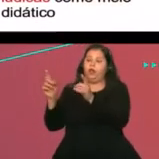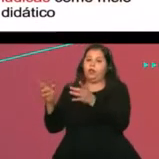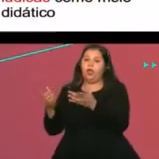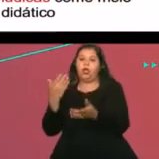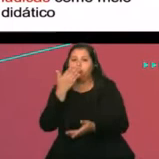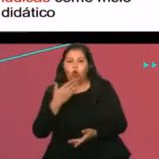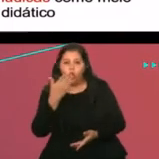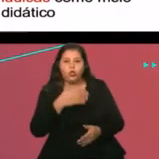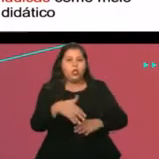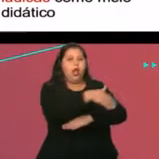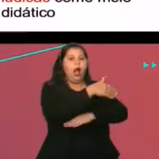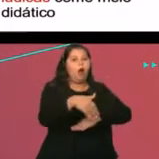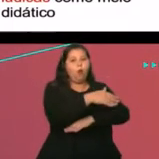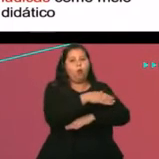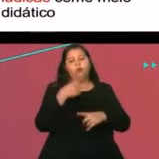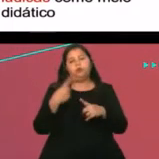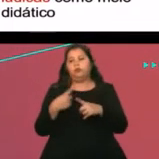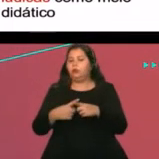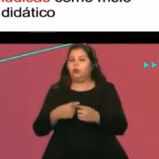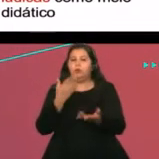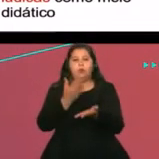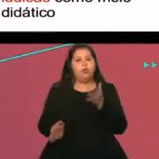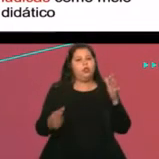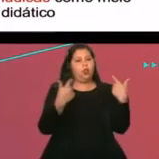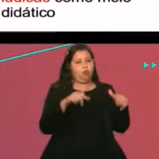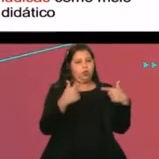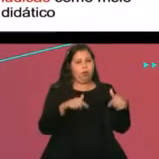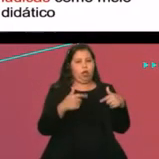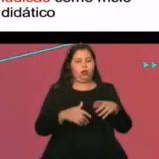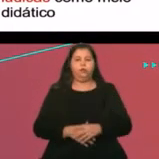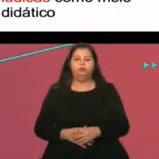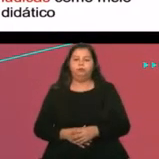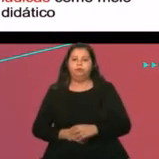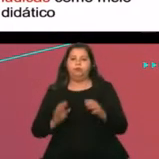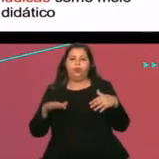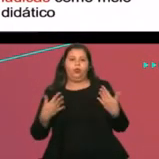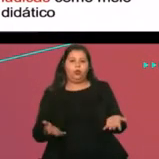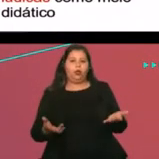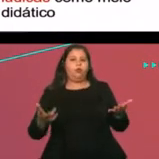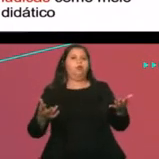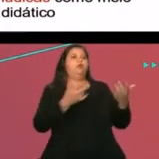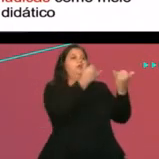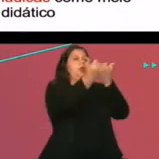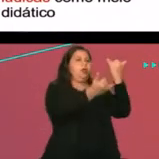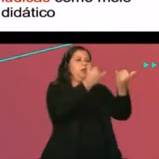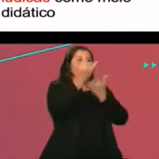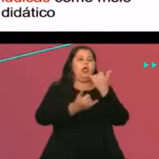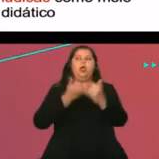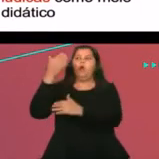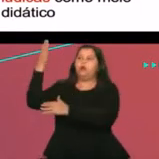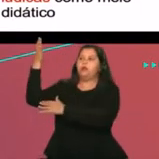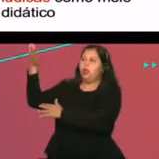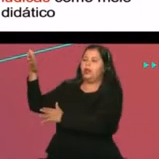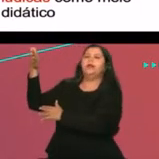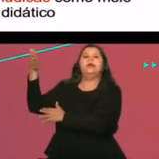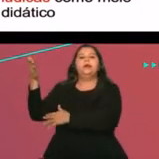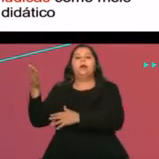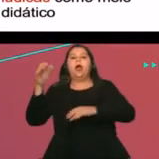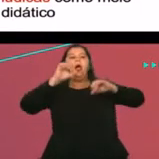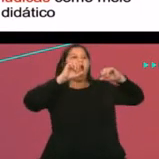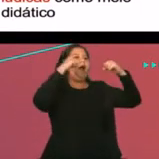porque não tinha mais o seu ganha-pão tá então é tanto lazer como hotelaria como